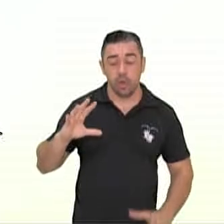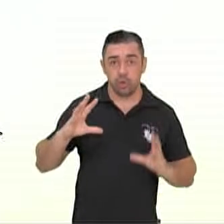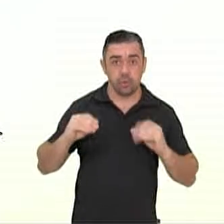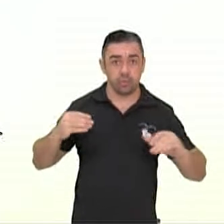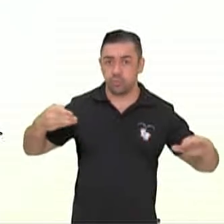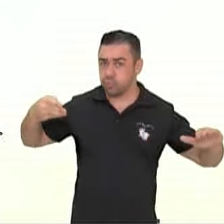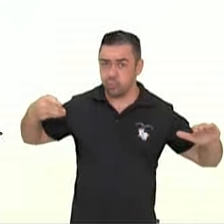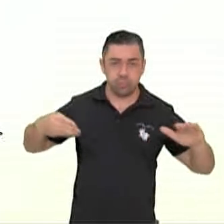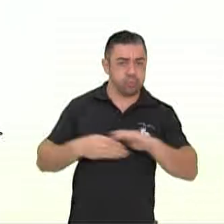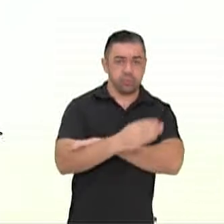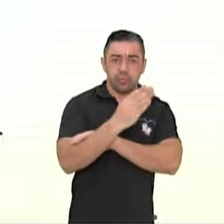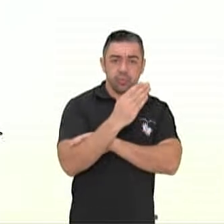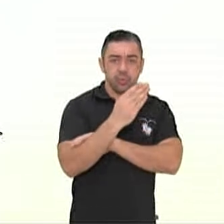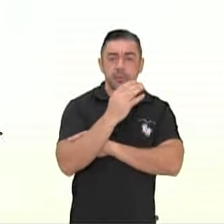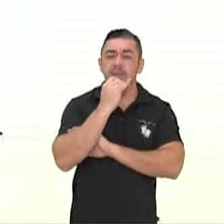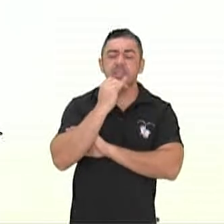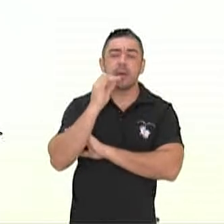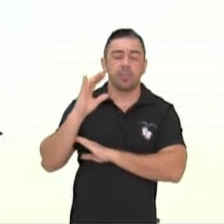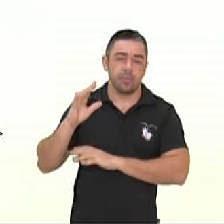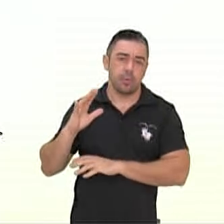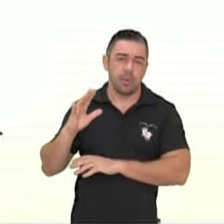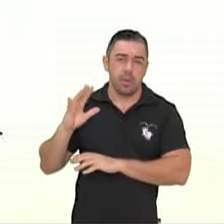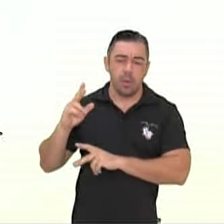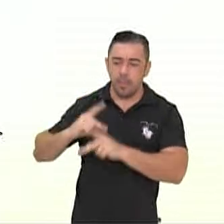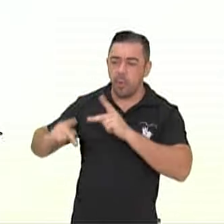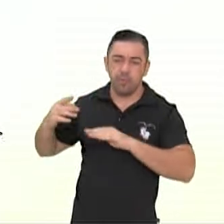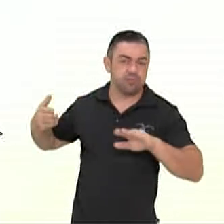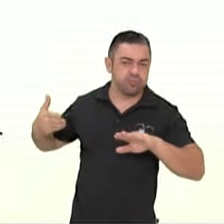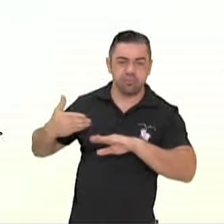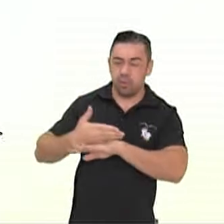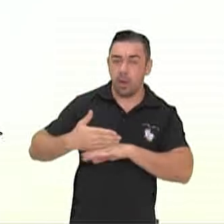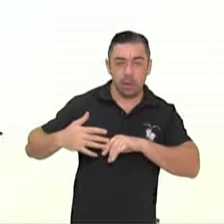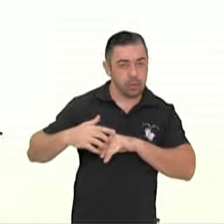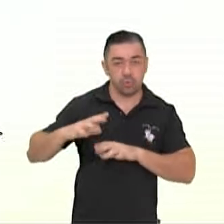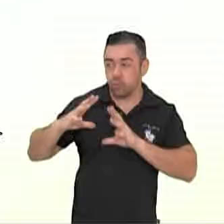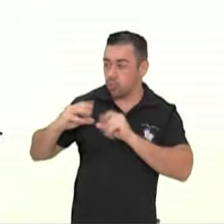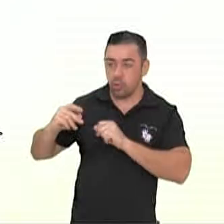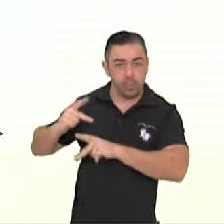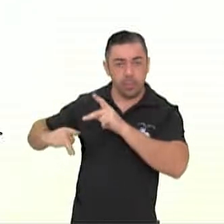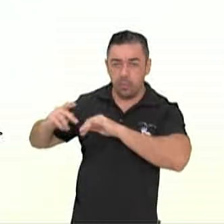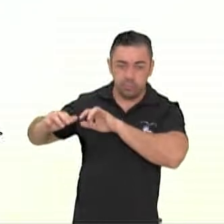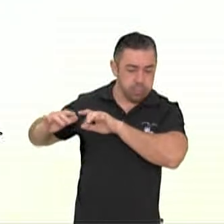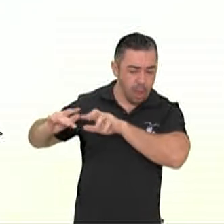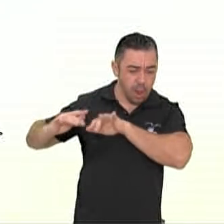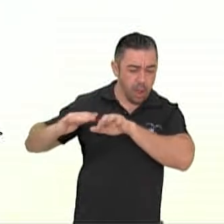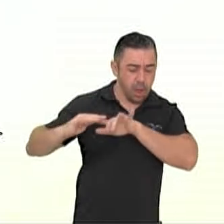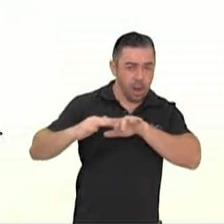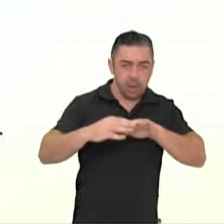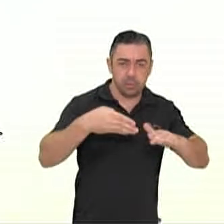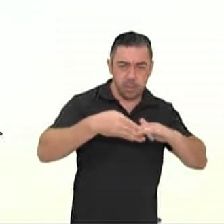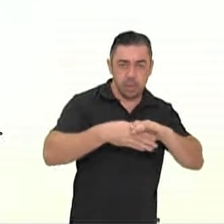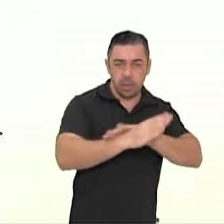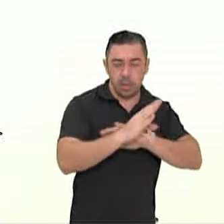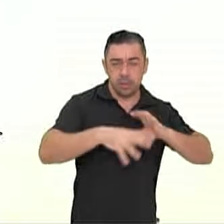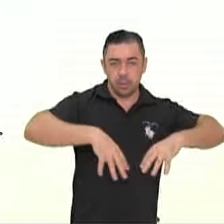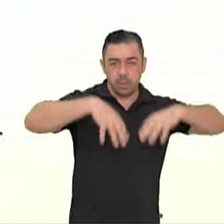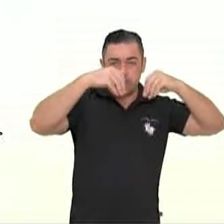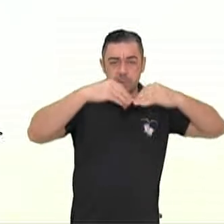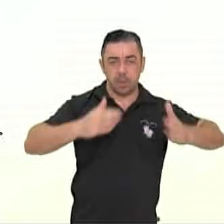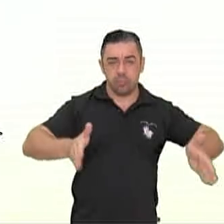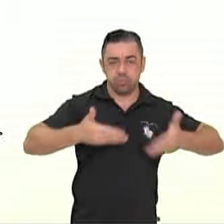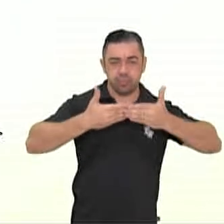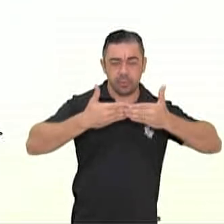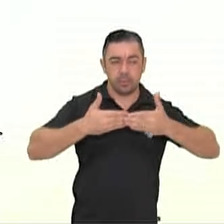uma situação de invasão, de um ataque de um povo que está ali atacando, por exemplo, soldados estrangeiros, né, que estão ali atacando.